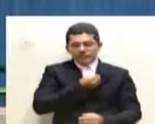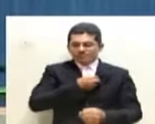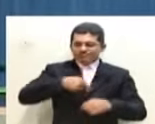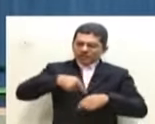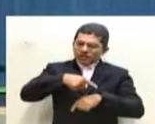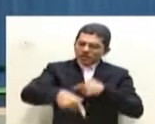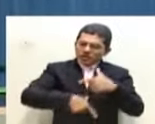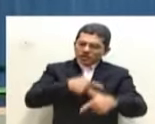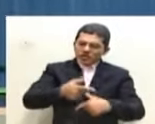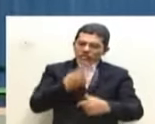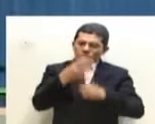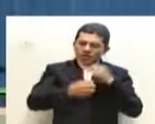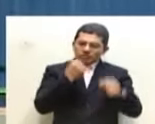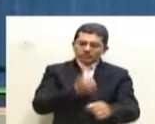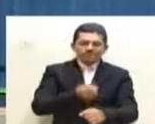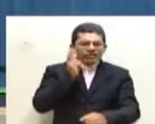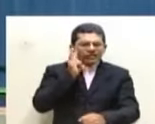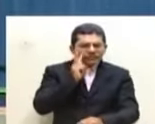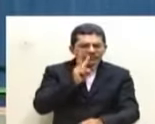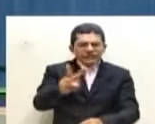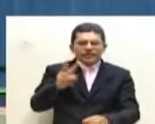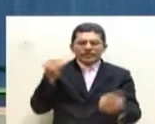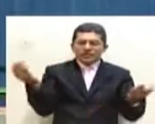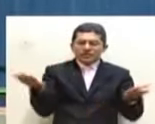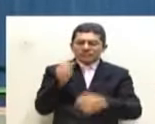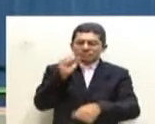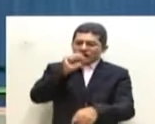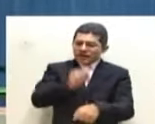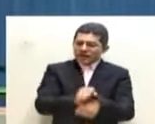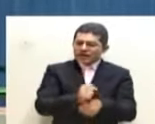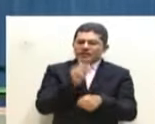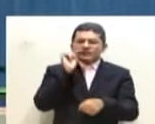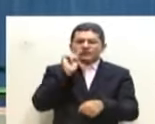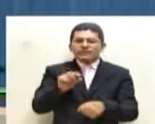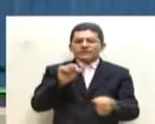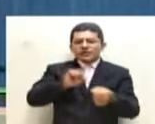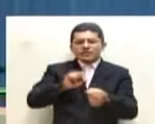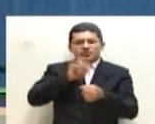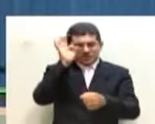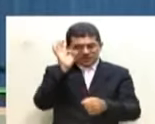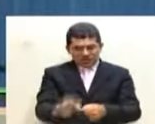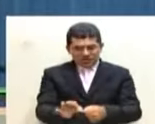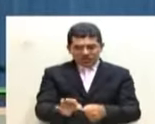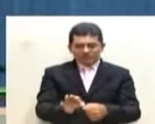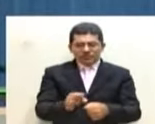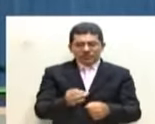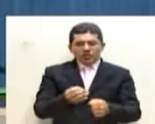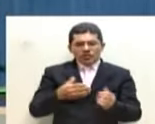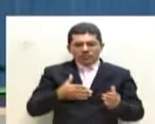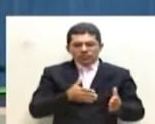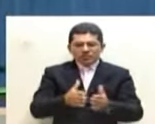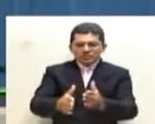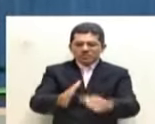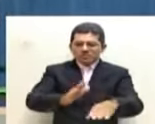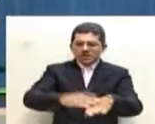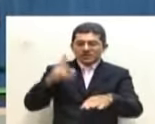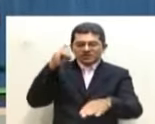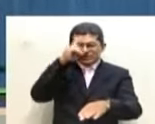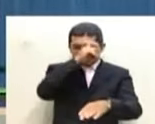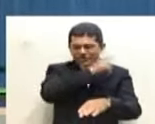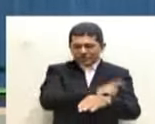Assembleia. Atento em fazer as minhas paradas. Escolhi o caminho mais duro, mais longo, cheio